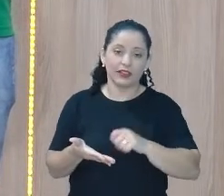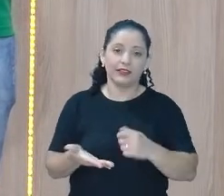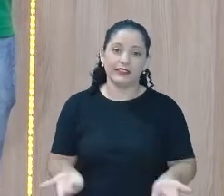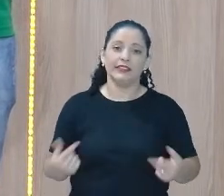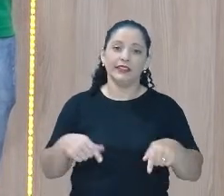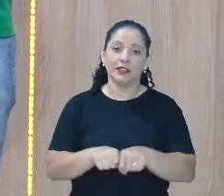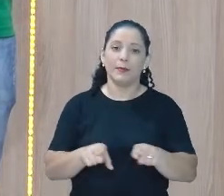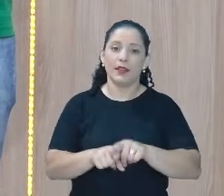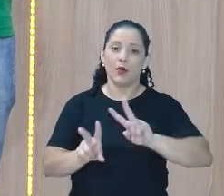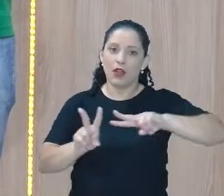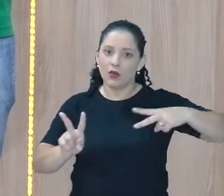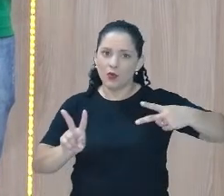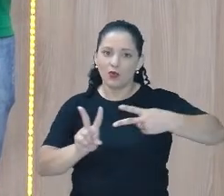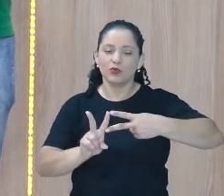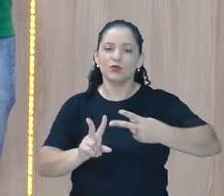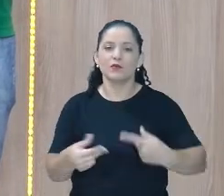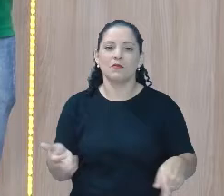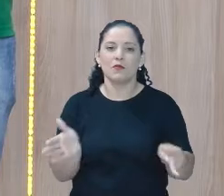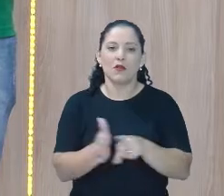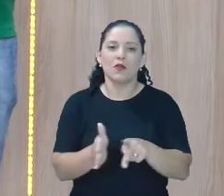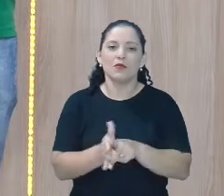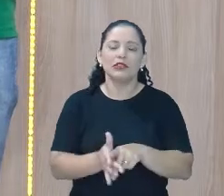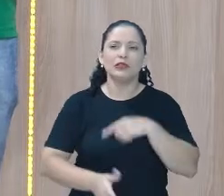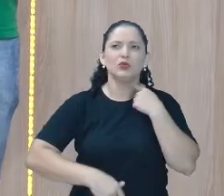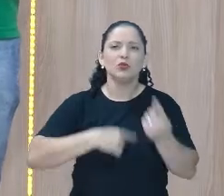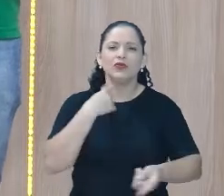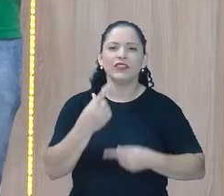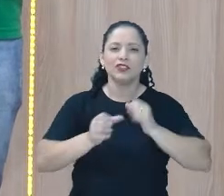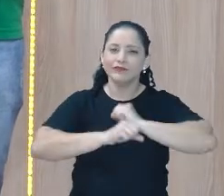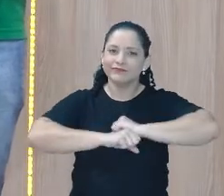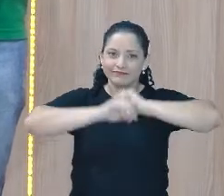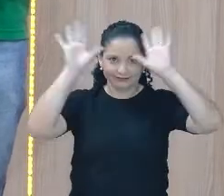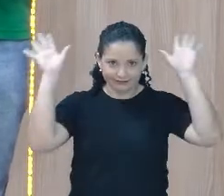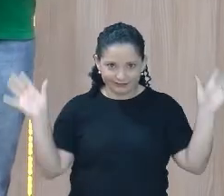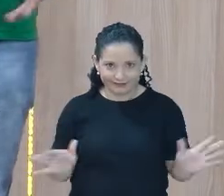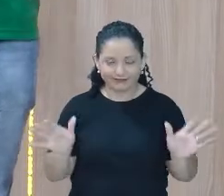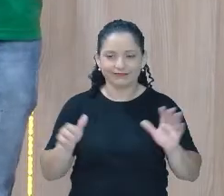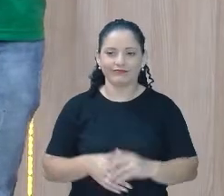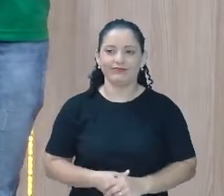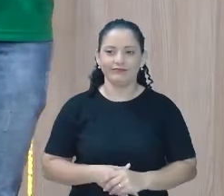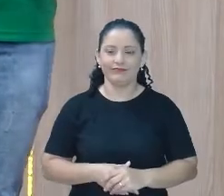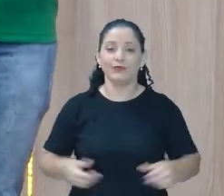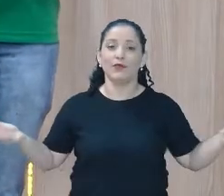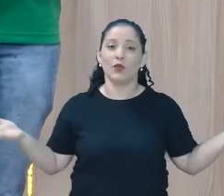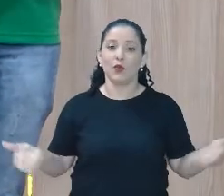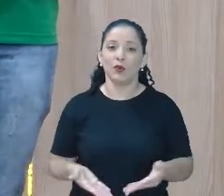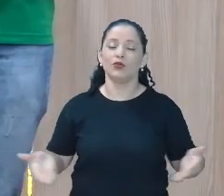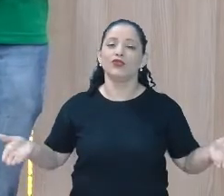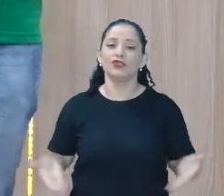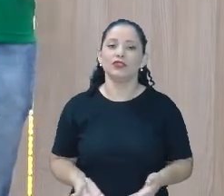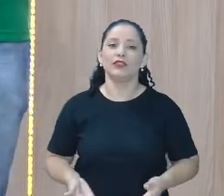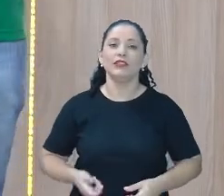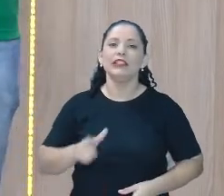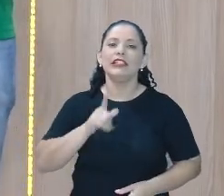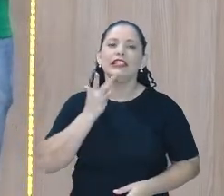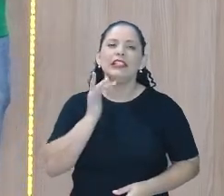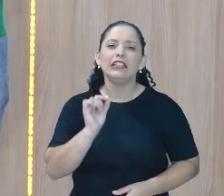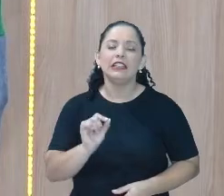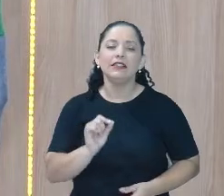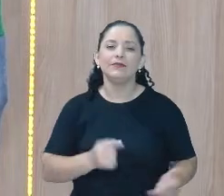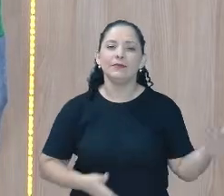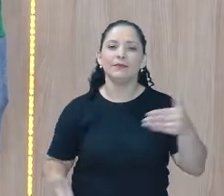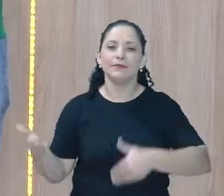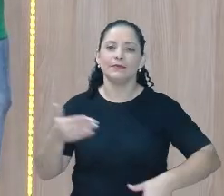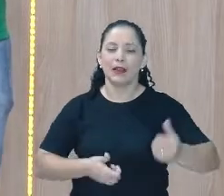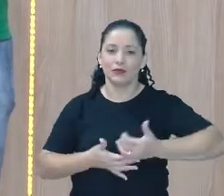um ótimo recurso aí para você tirar as suas dúvidas, certo? Hoje quem está me acompanhando aqui no chat é